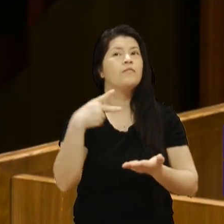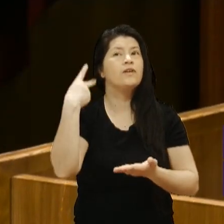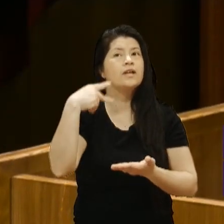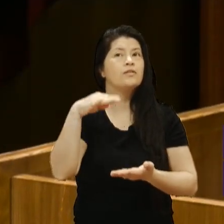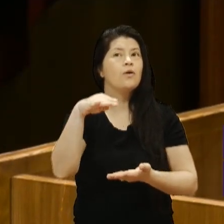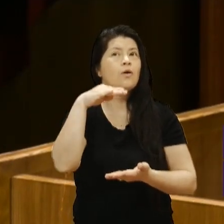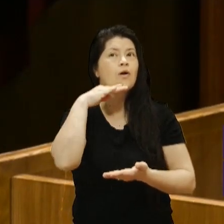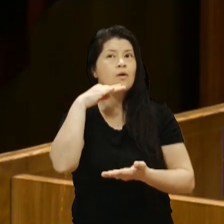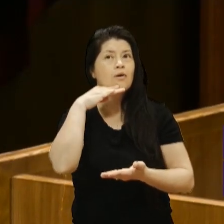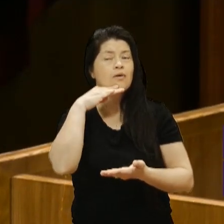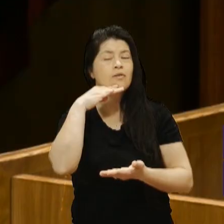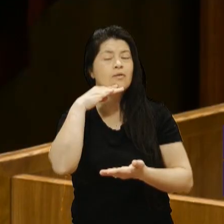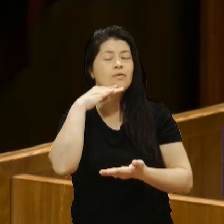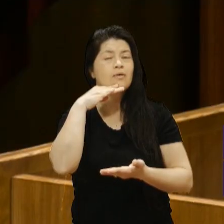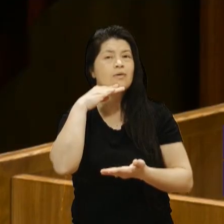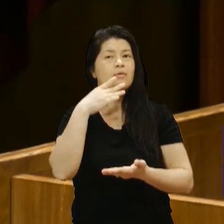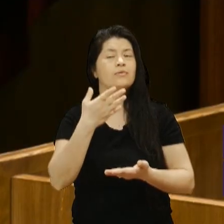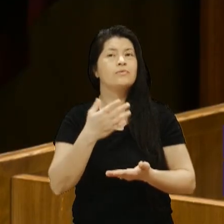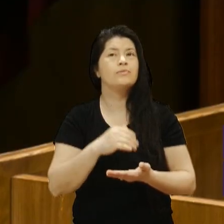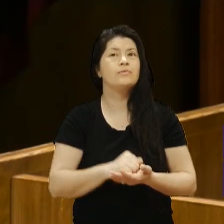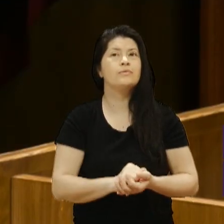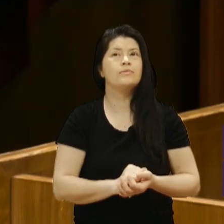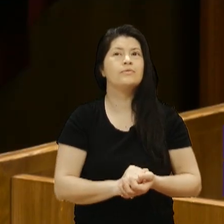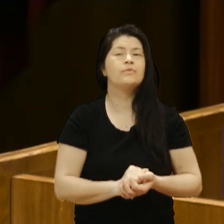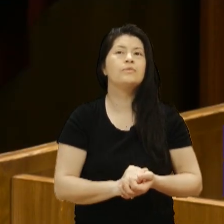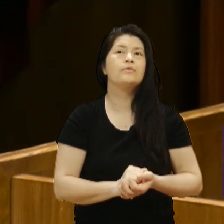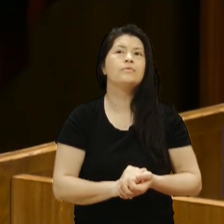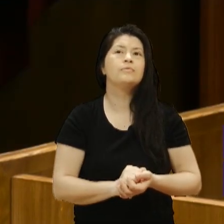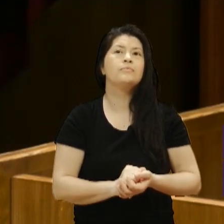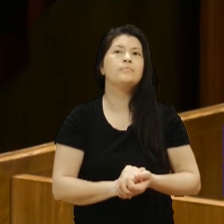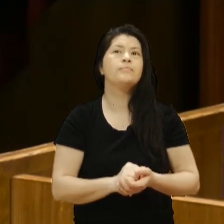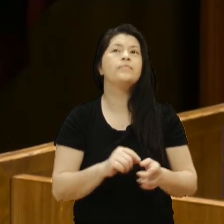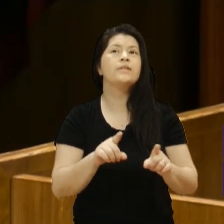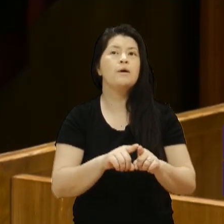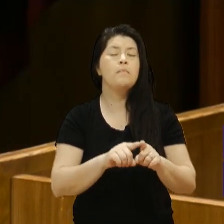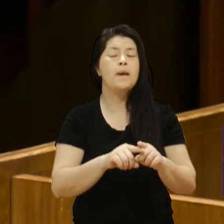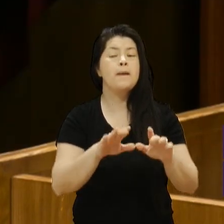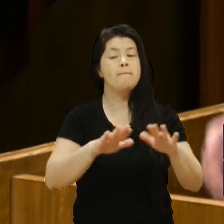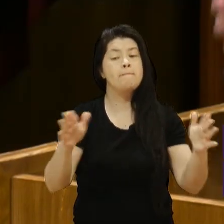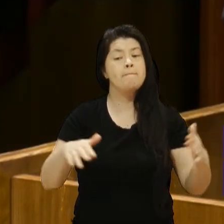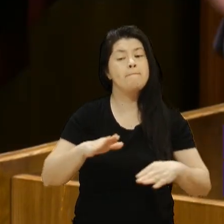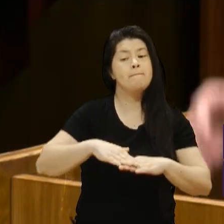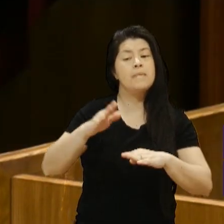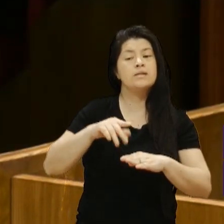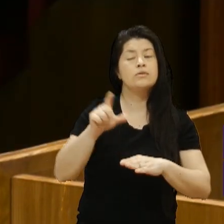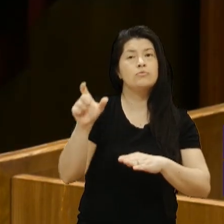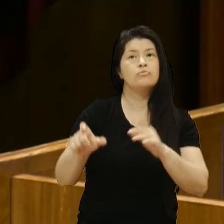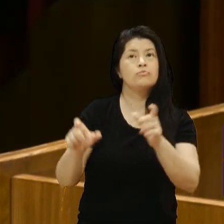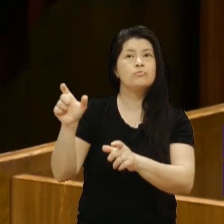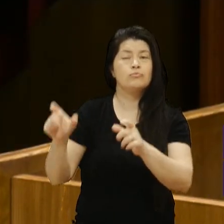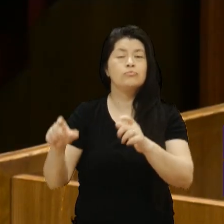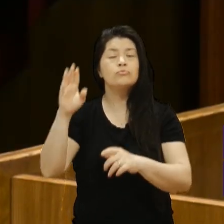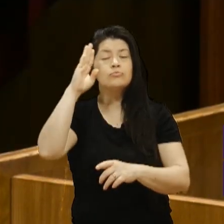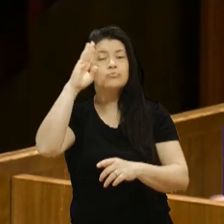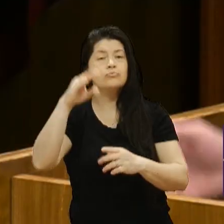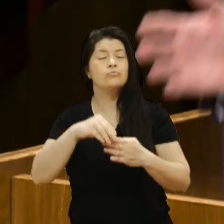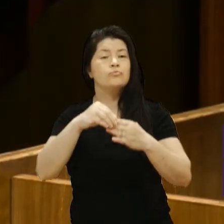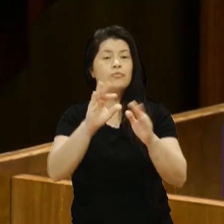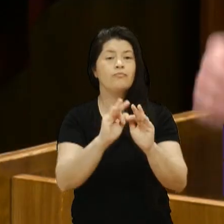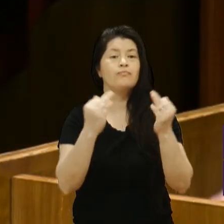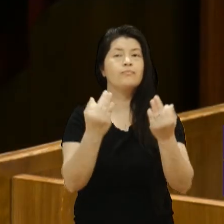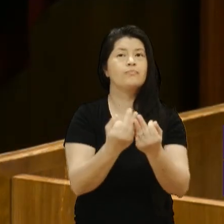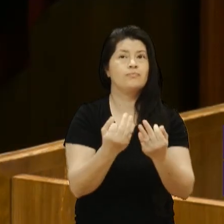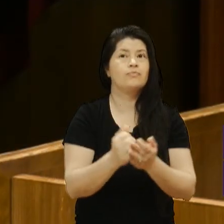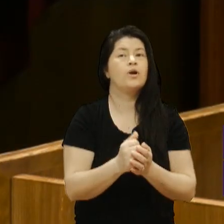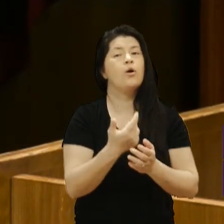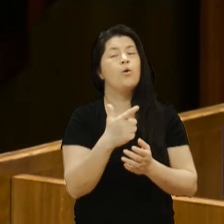desta homenagem, vereador Alexandre Bortoluz, demais membros da mesa, autoridades, minha família,